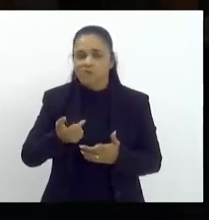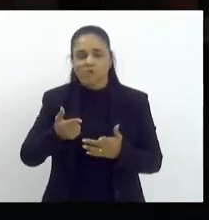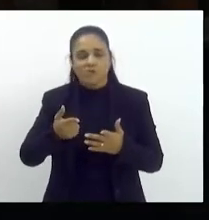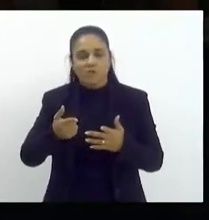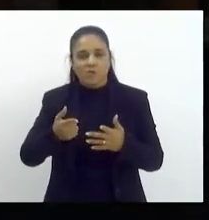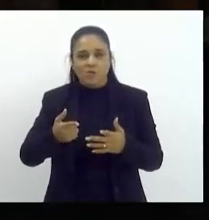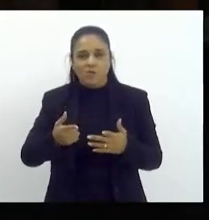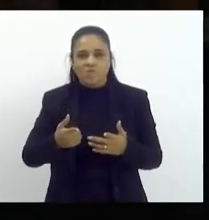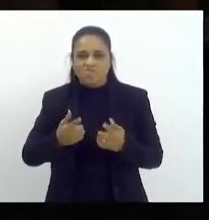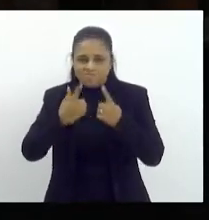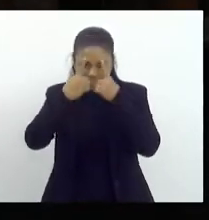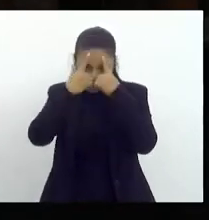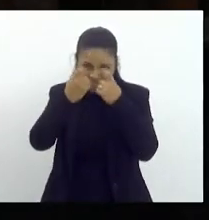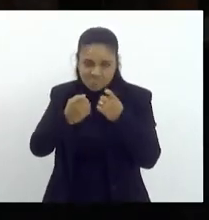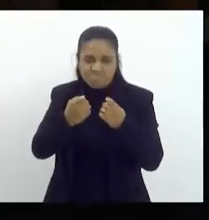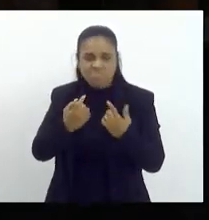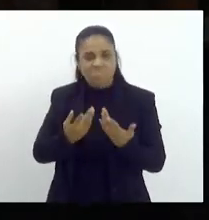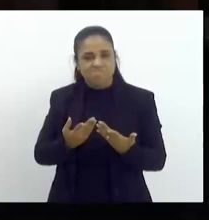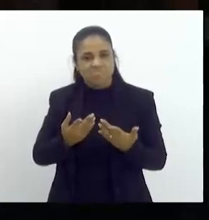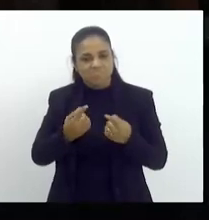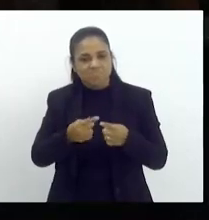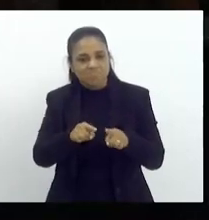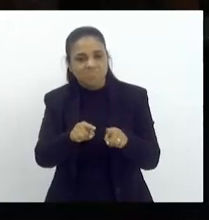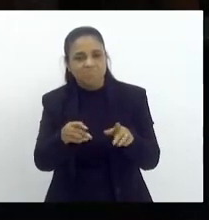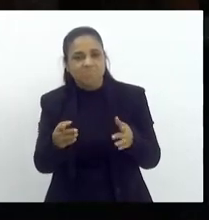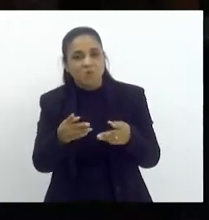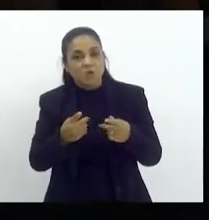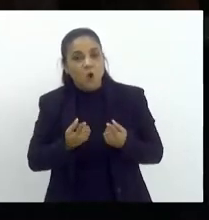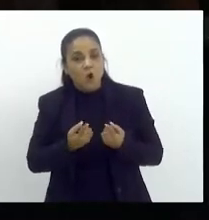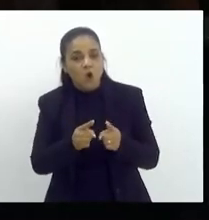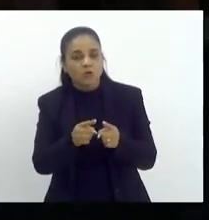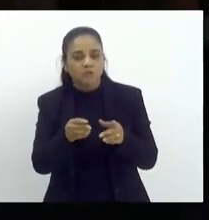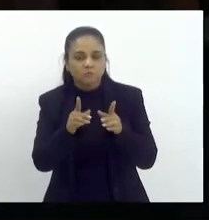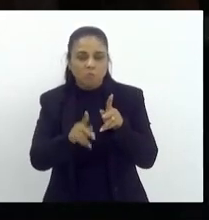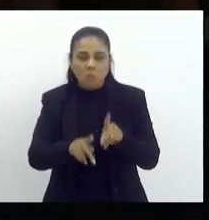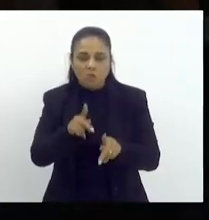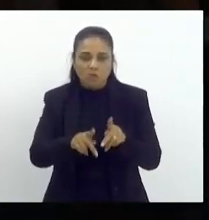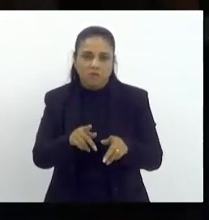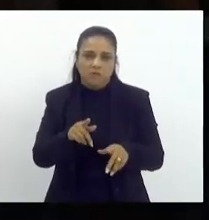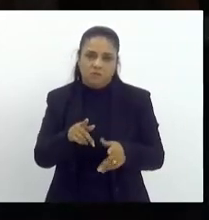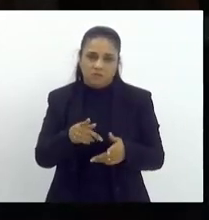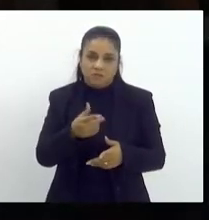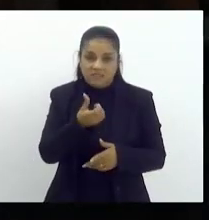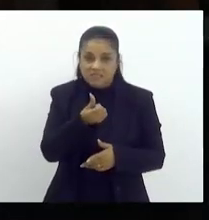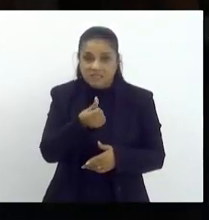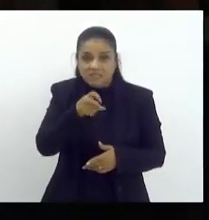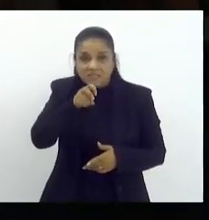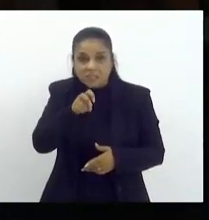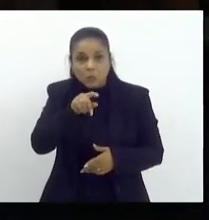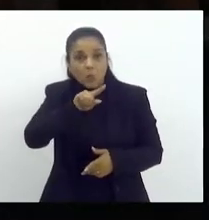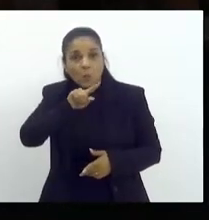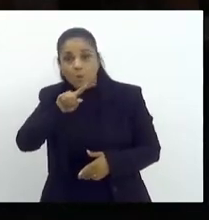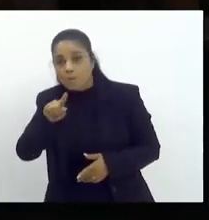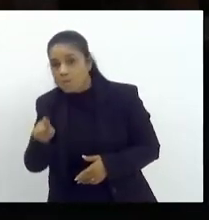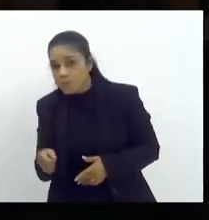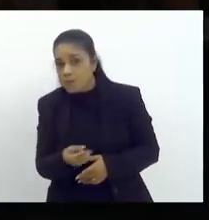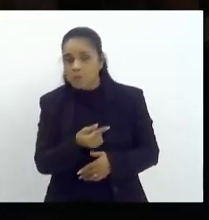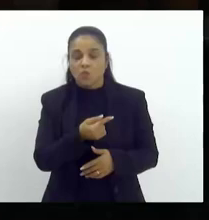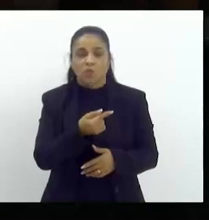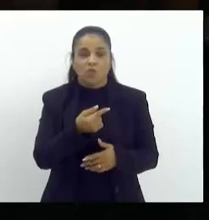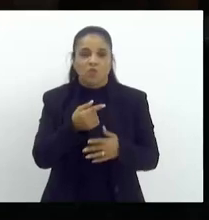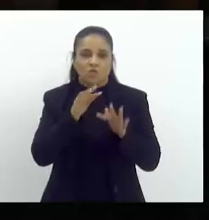dizer o mínimo porque a gente não tá olhando 65 mil famílias que está completamente desenganada